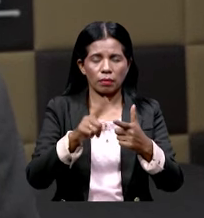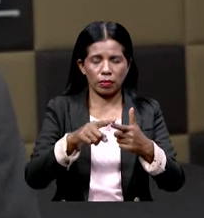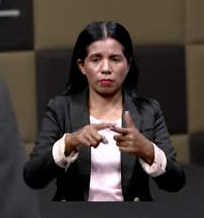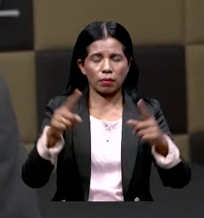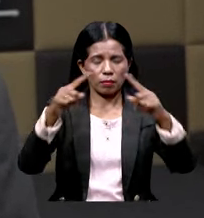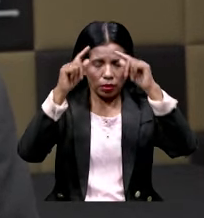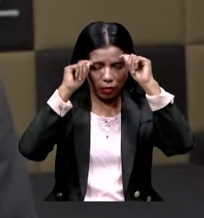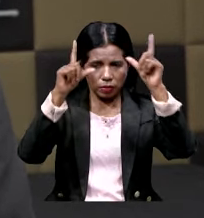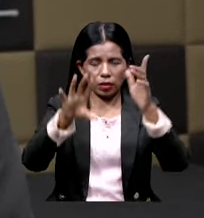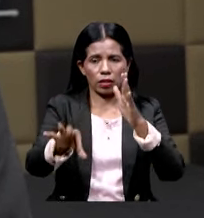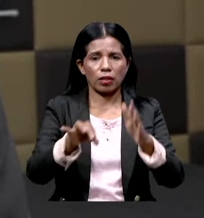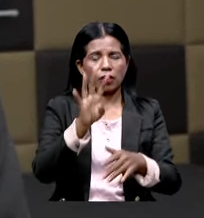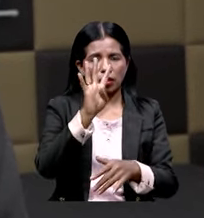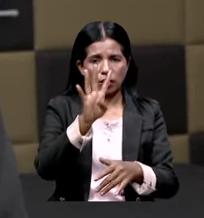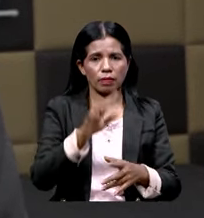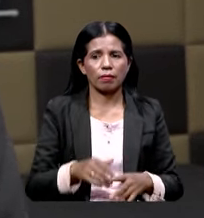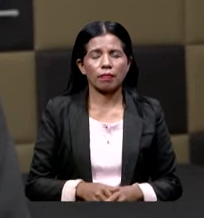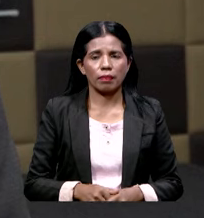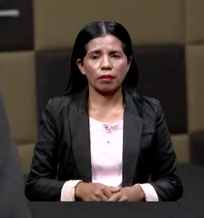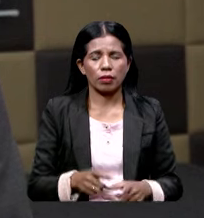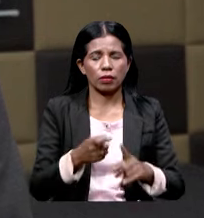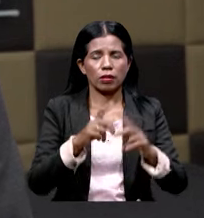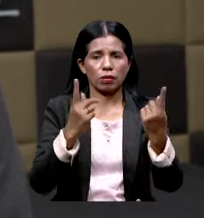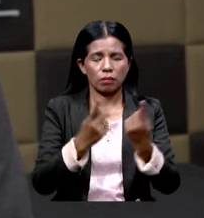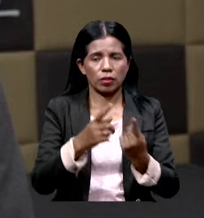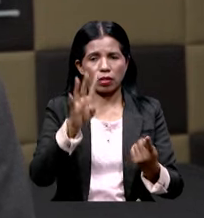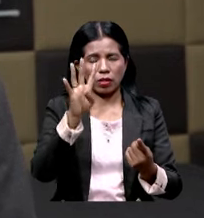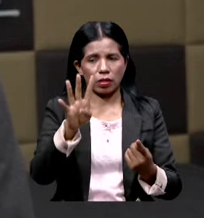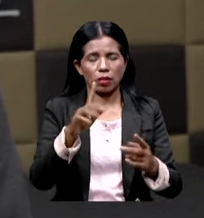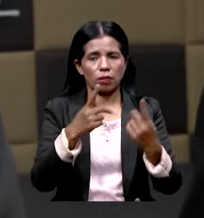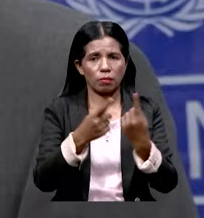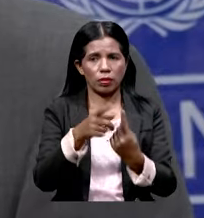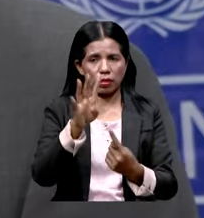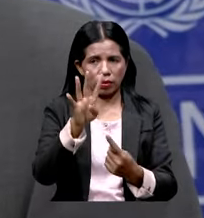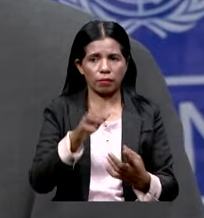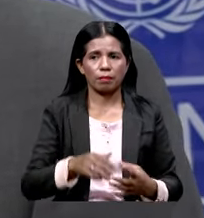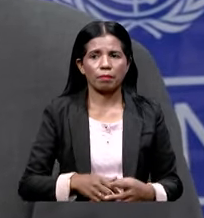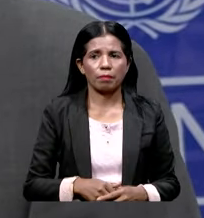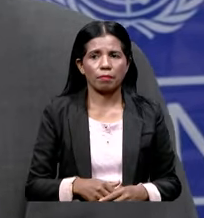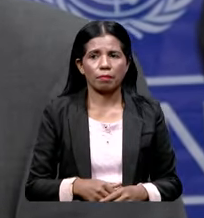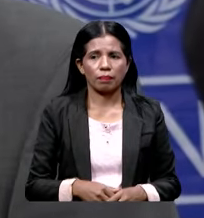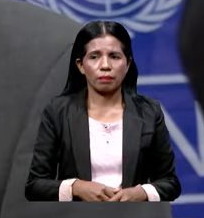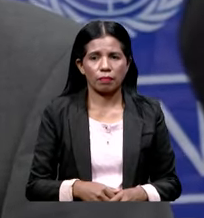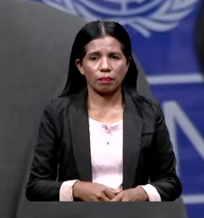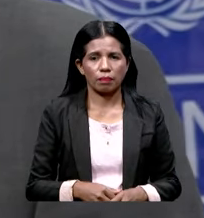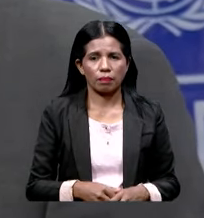se hetang det hat pro pusi kompanya hat o empresario hat and